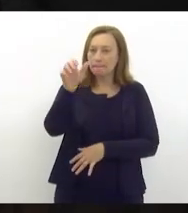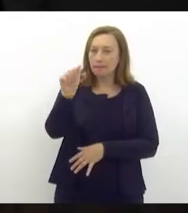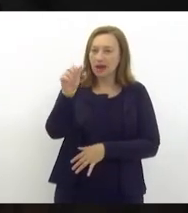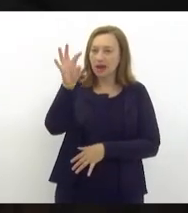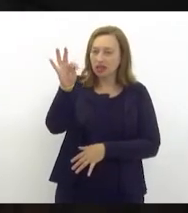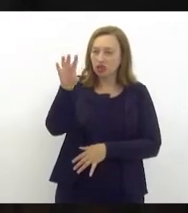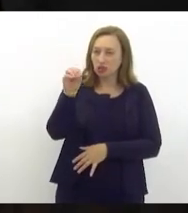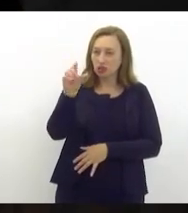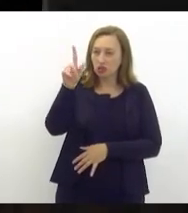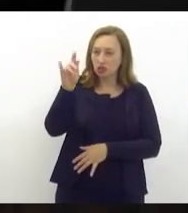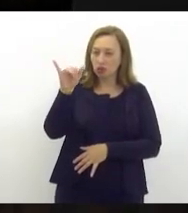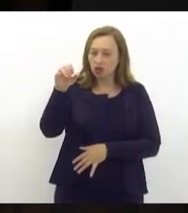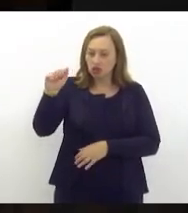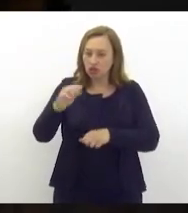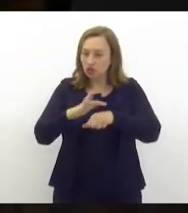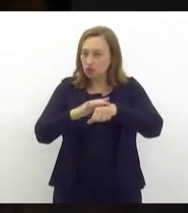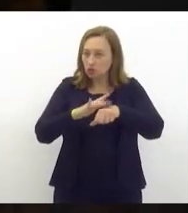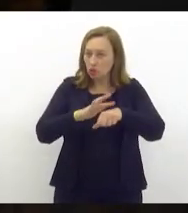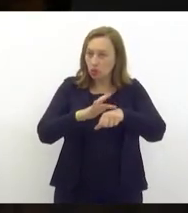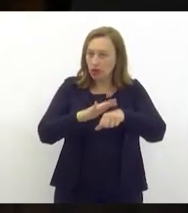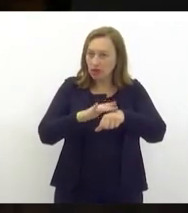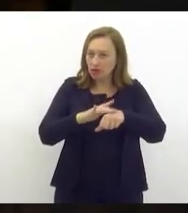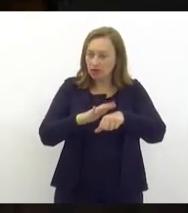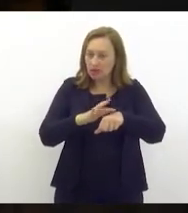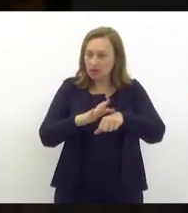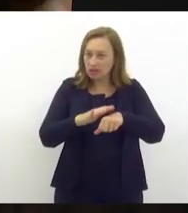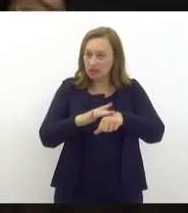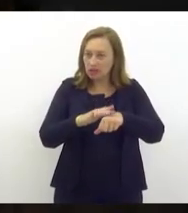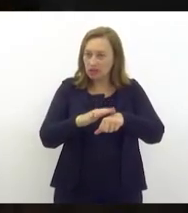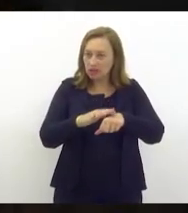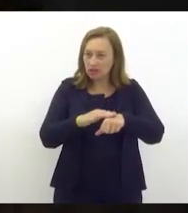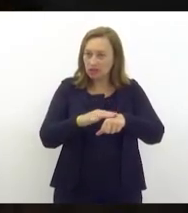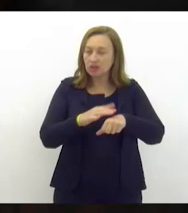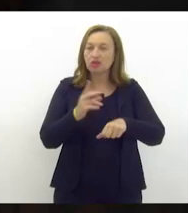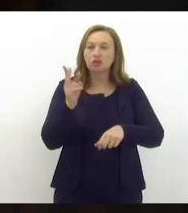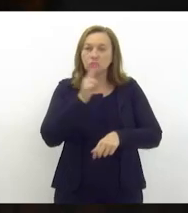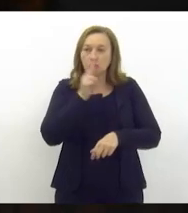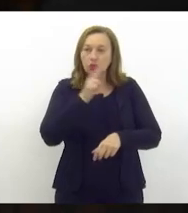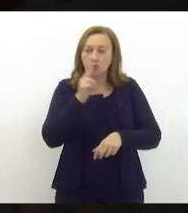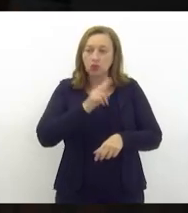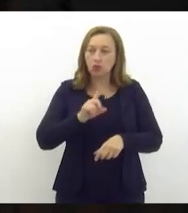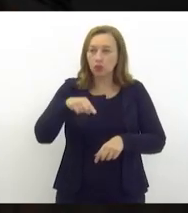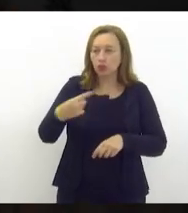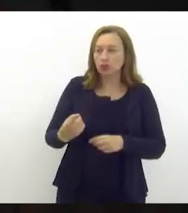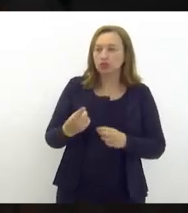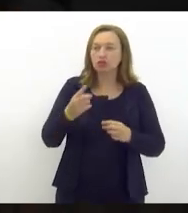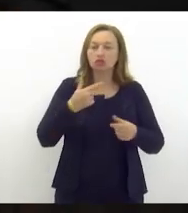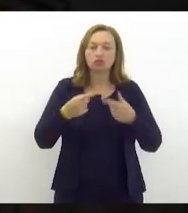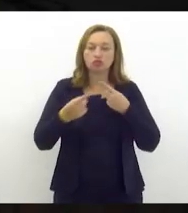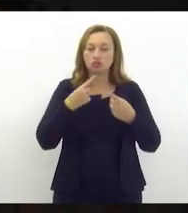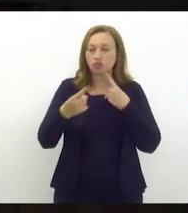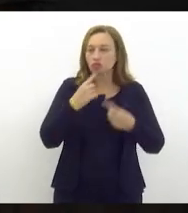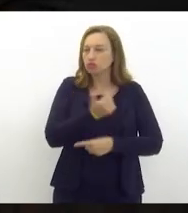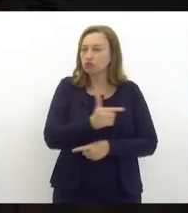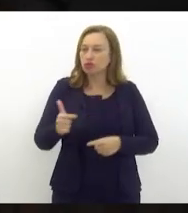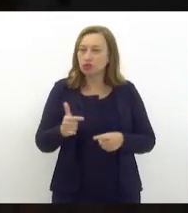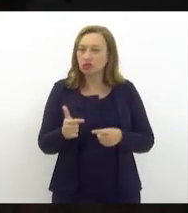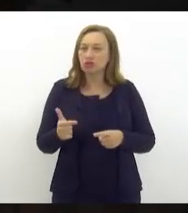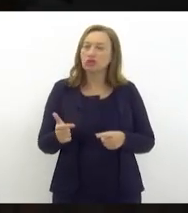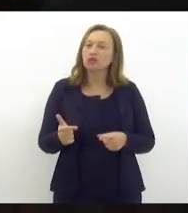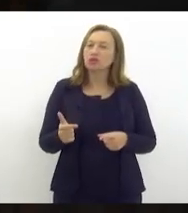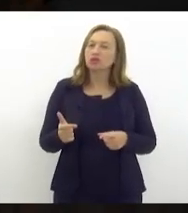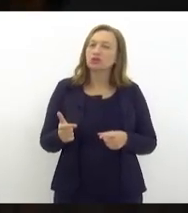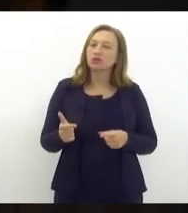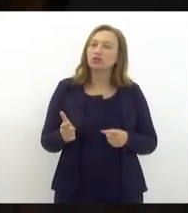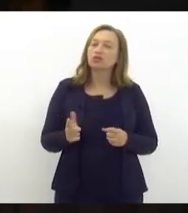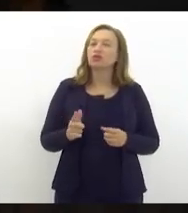para o tratamento de urgência e emergência e da outras providências. Em discussão, não havendo quem queira discutir, encerrada